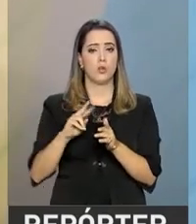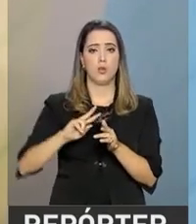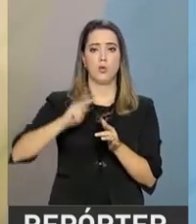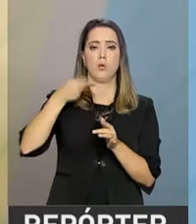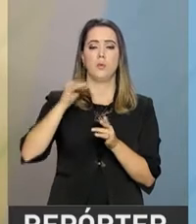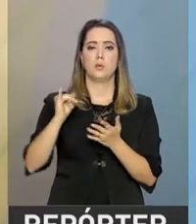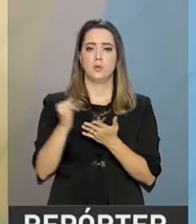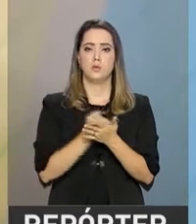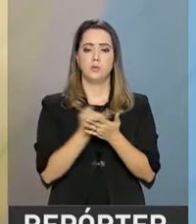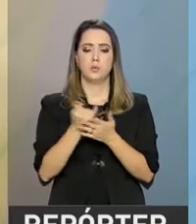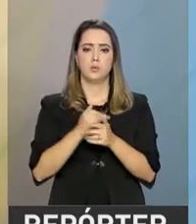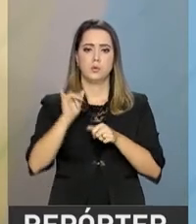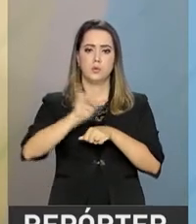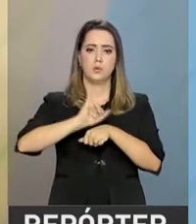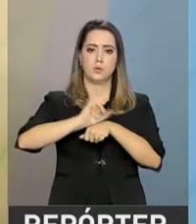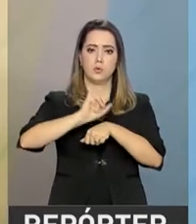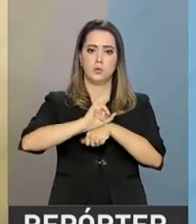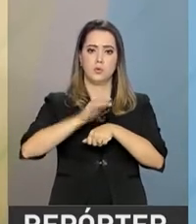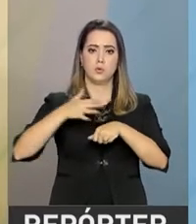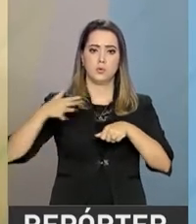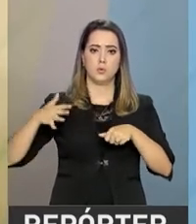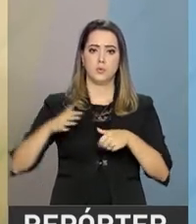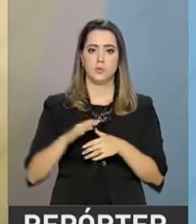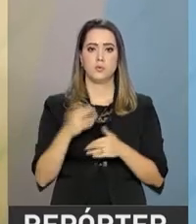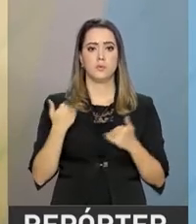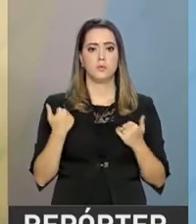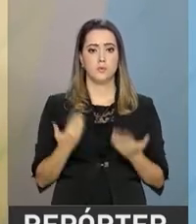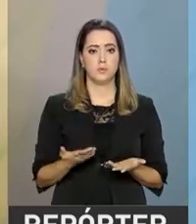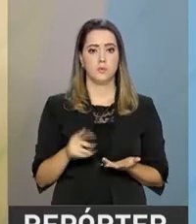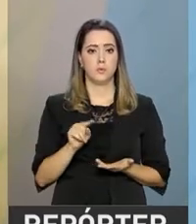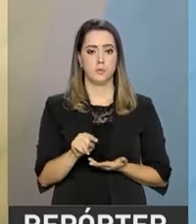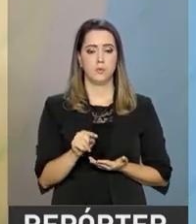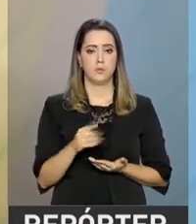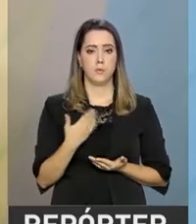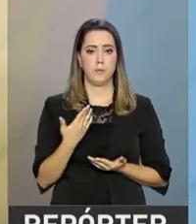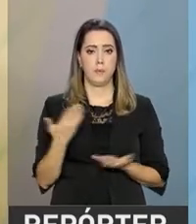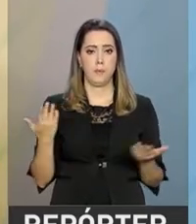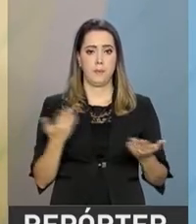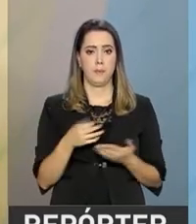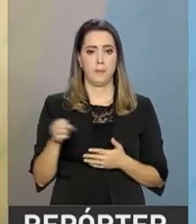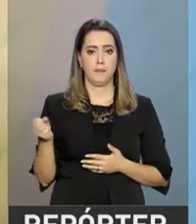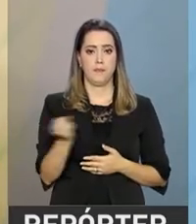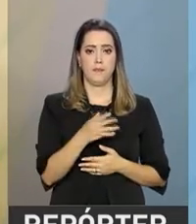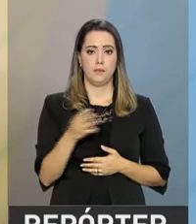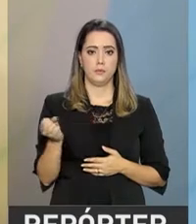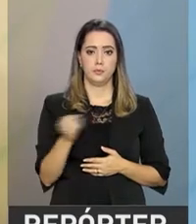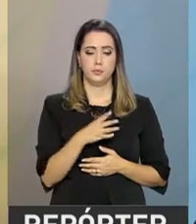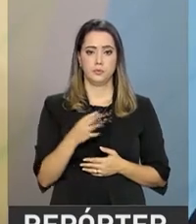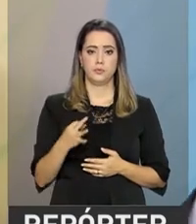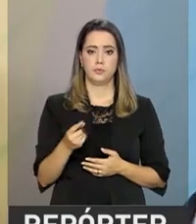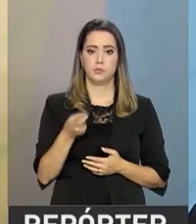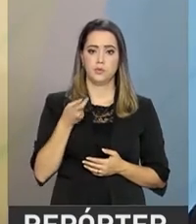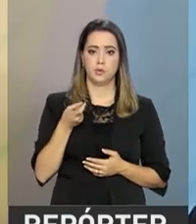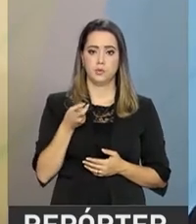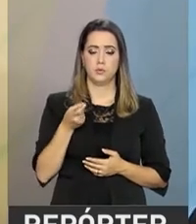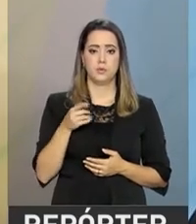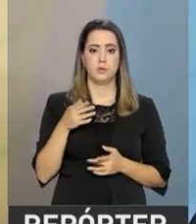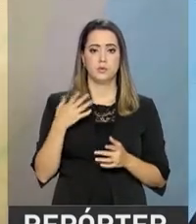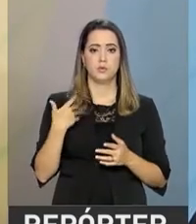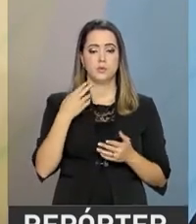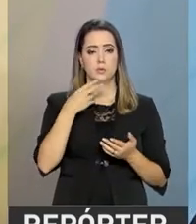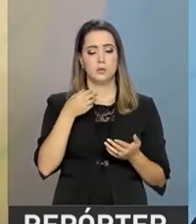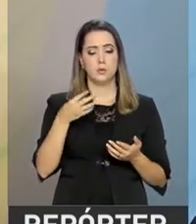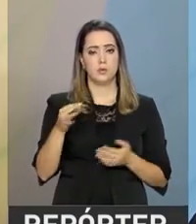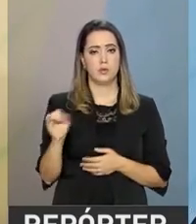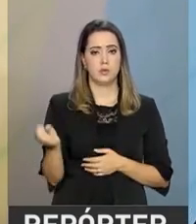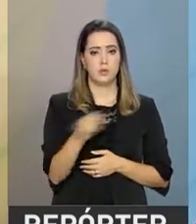importação de aço e alumínio as novas tarifas mensagem da